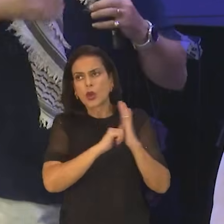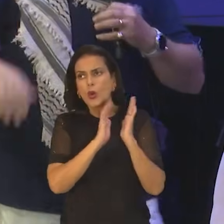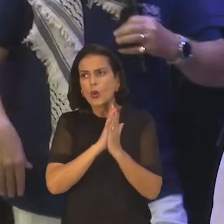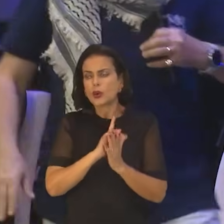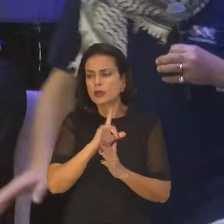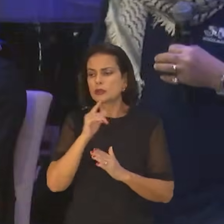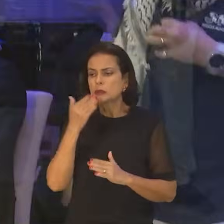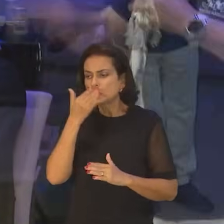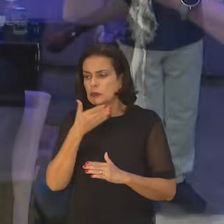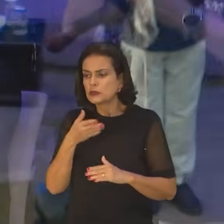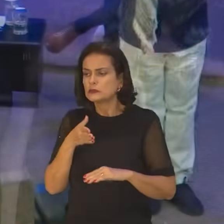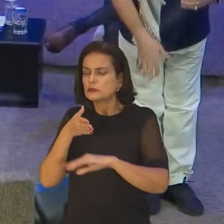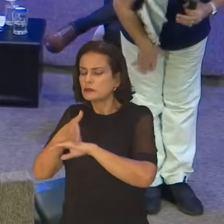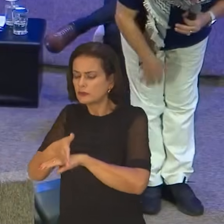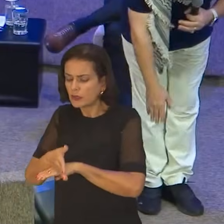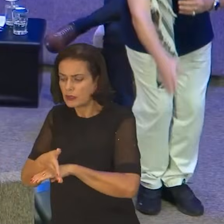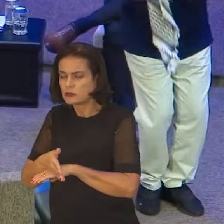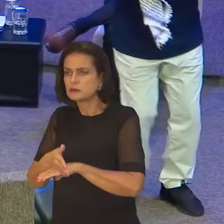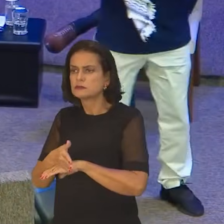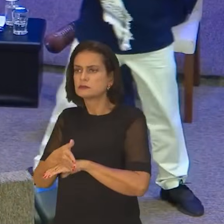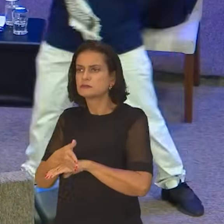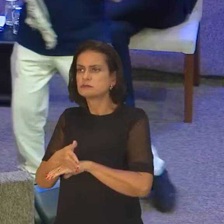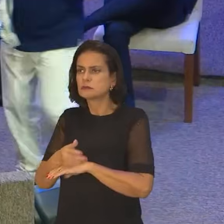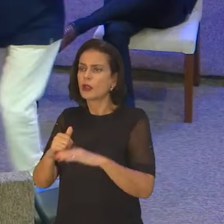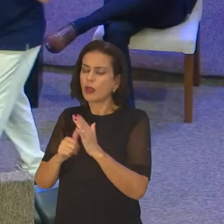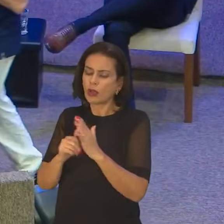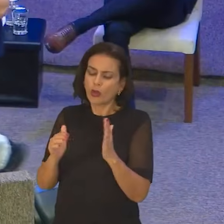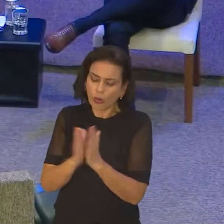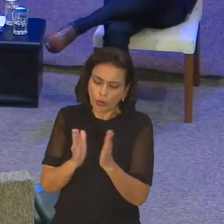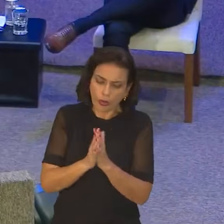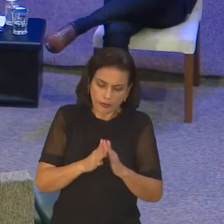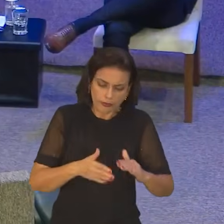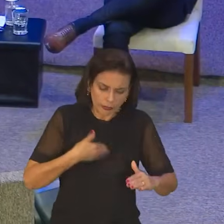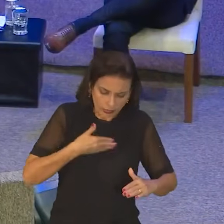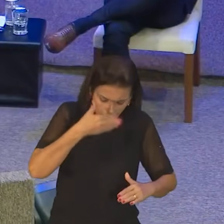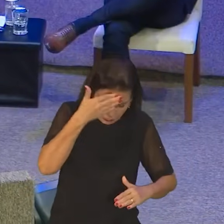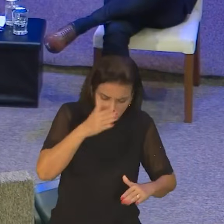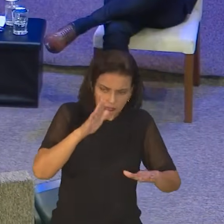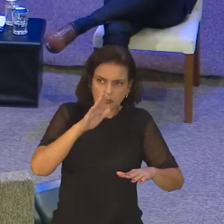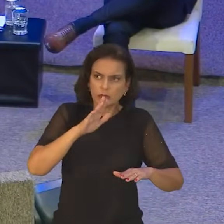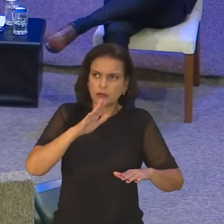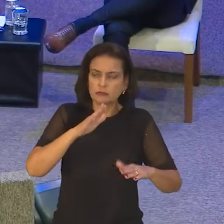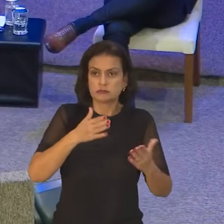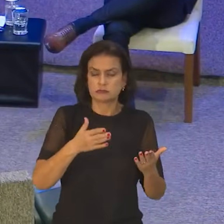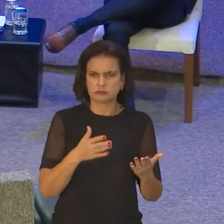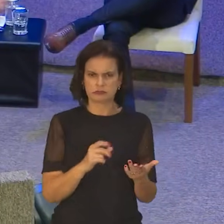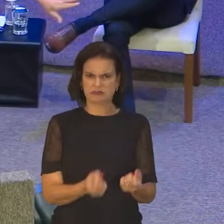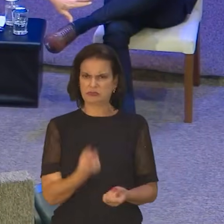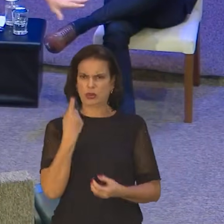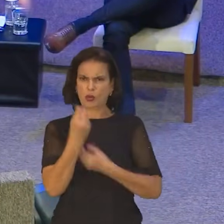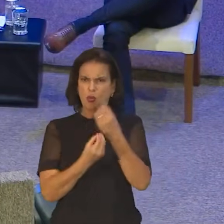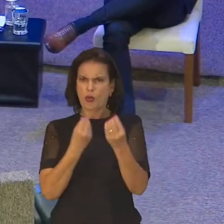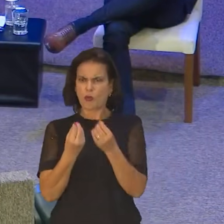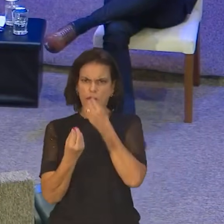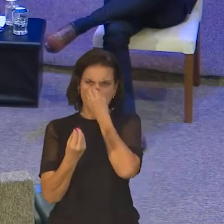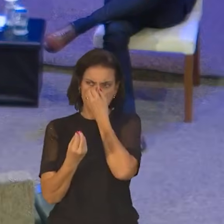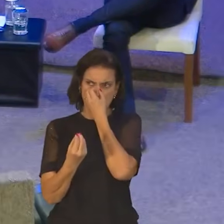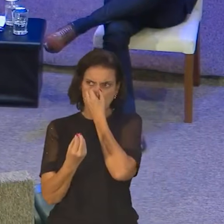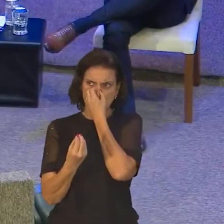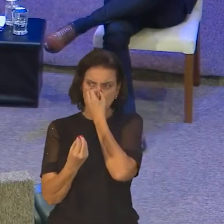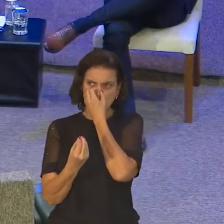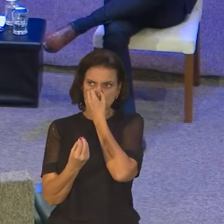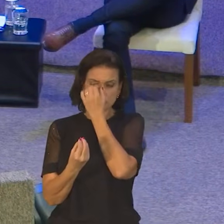lava a boca tal, e vai orando, viu? Você estava bebendo, não é uma coisa, é outra coisa.